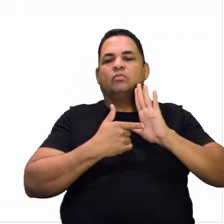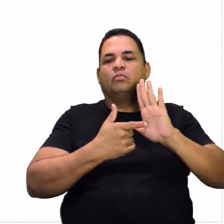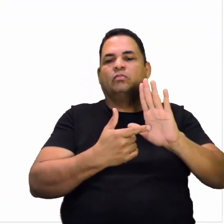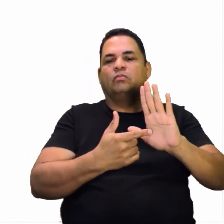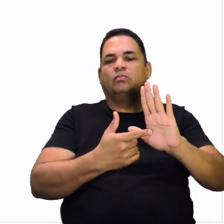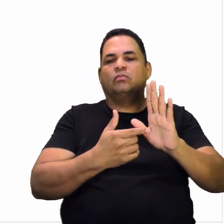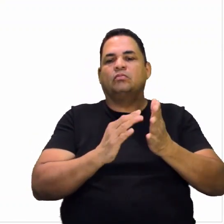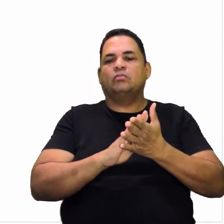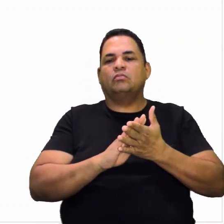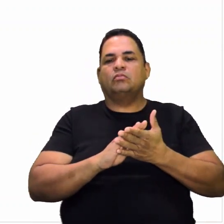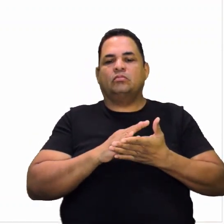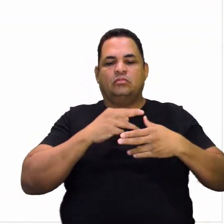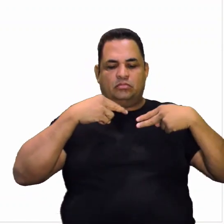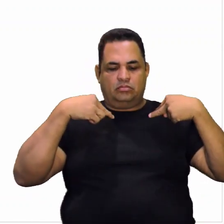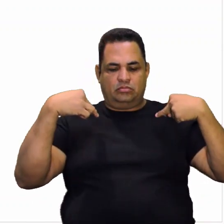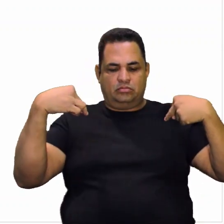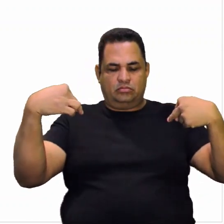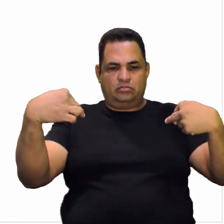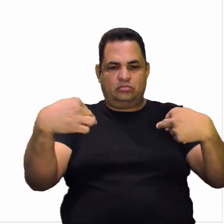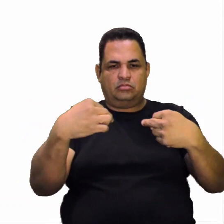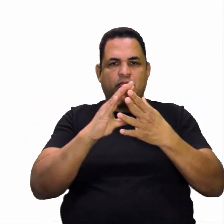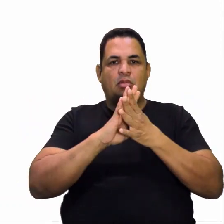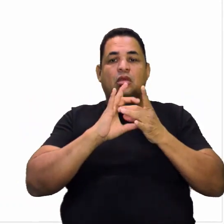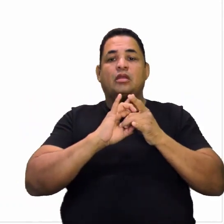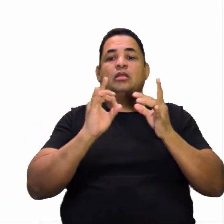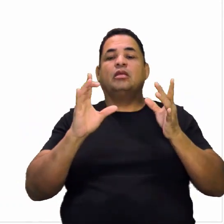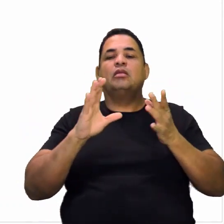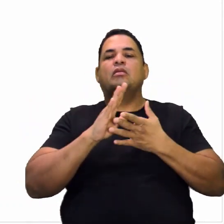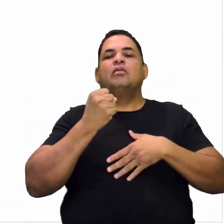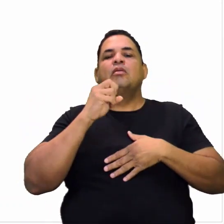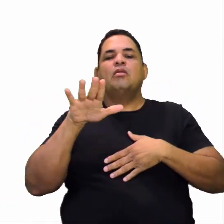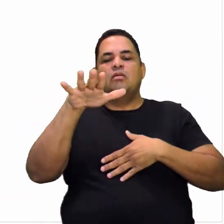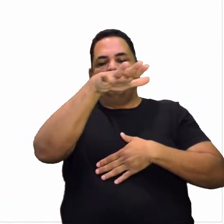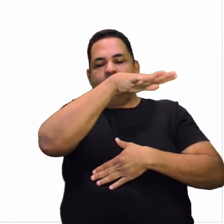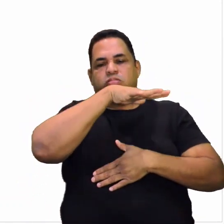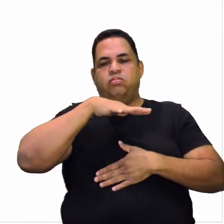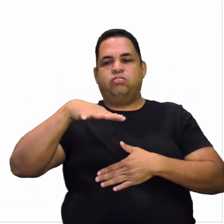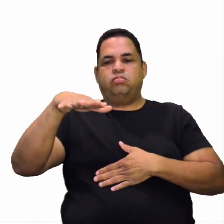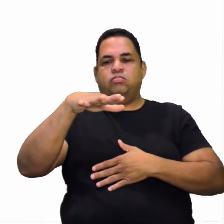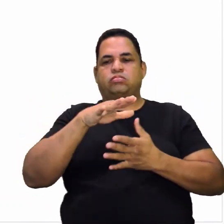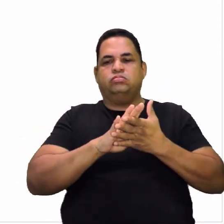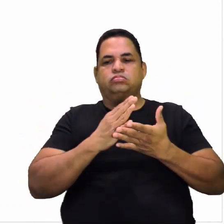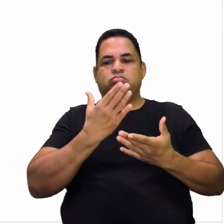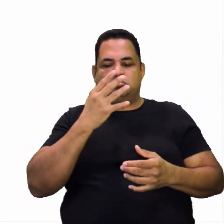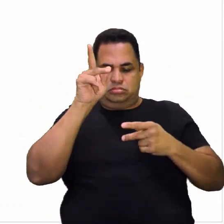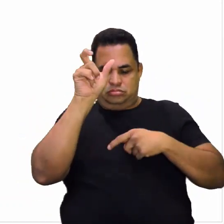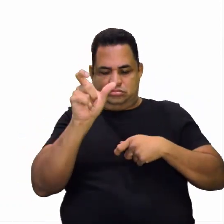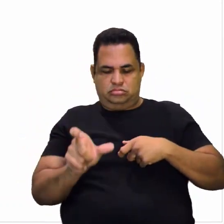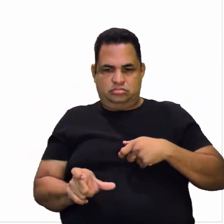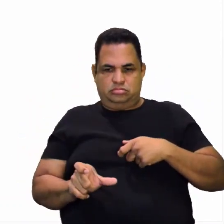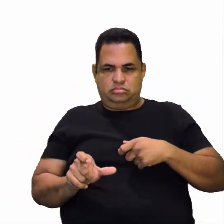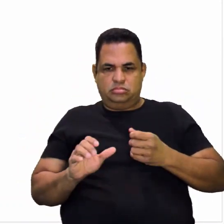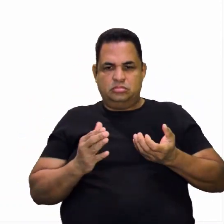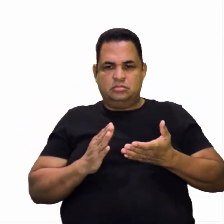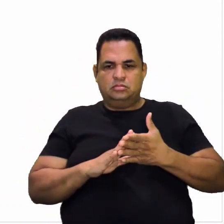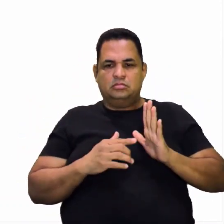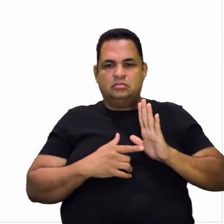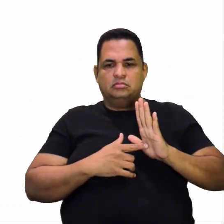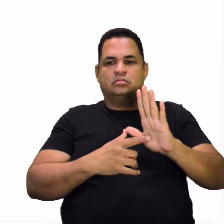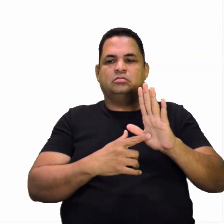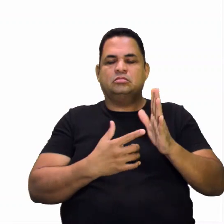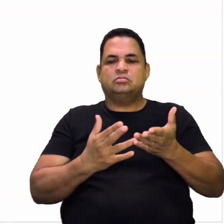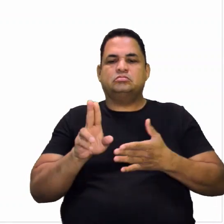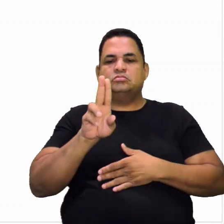em anfiteatro e também ao ar livre. E os atores, eles representavam